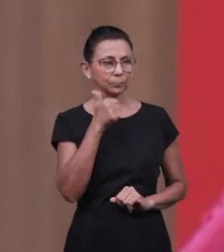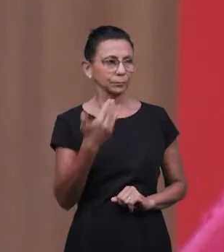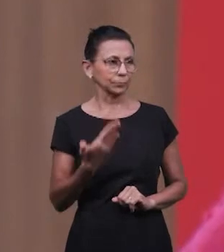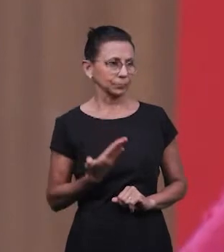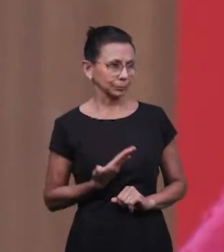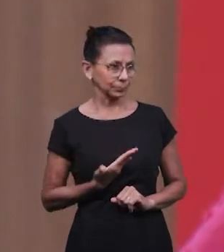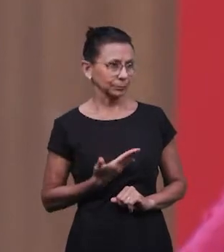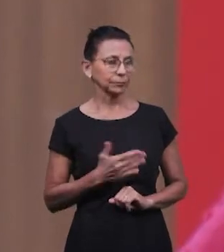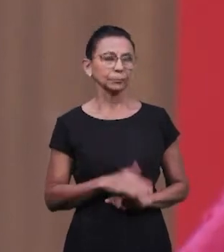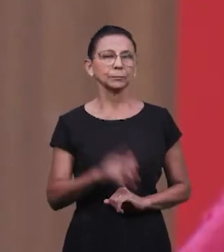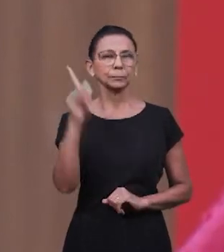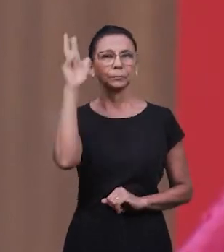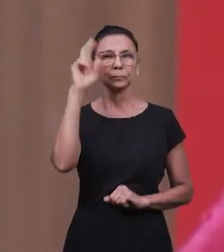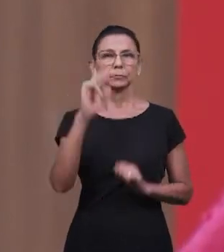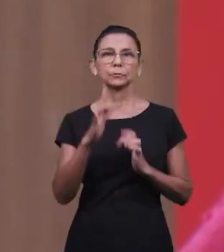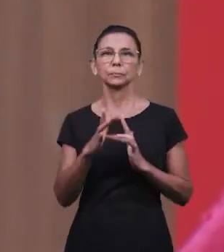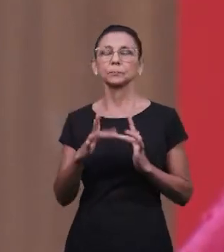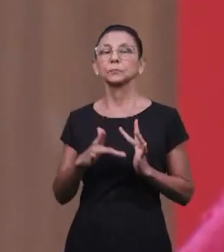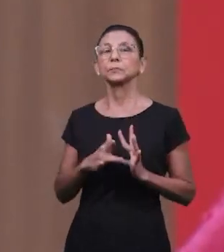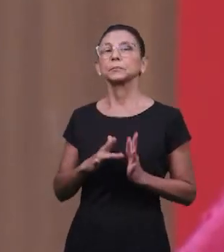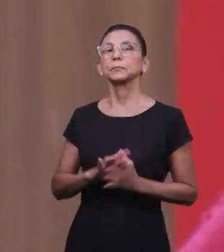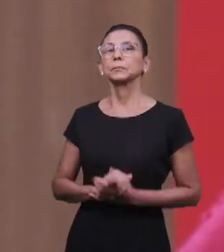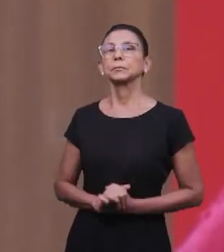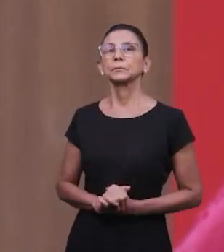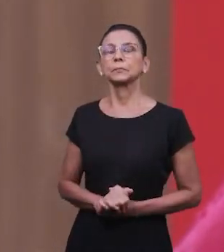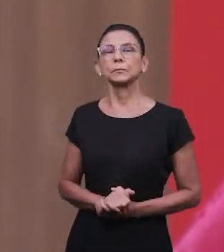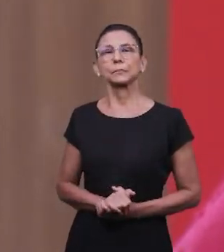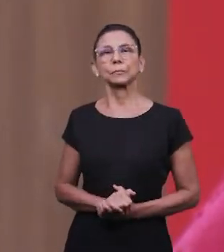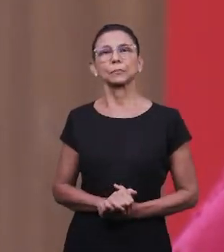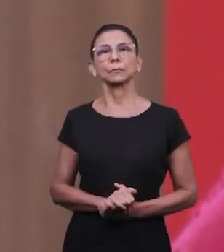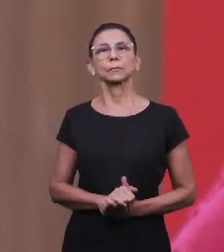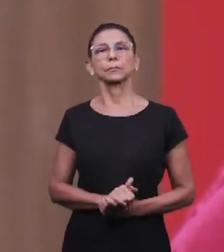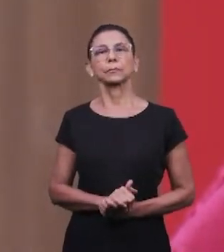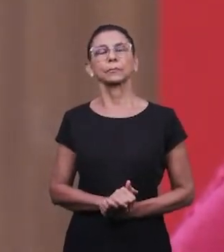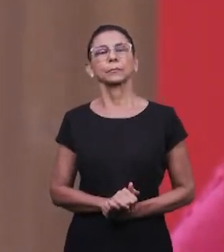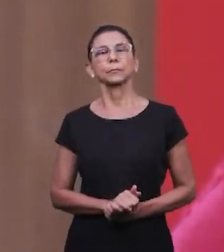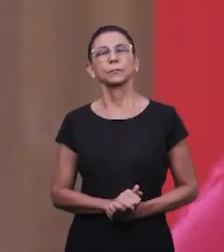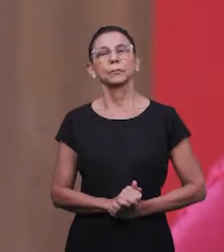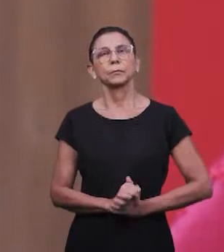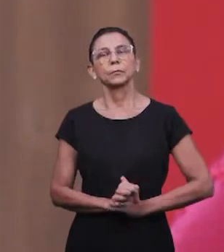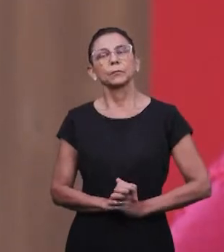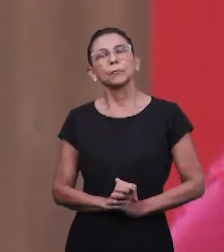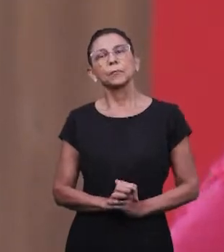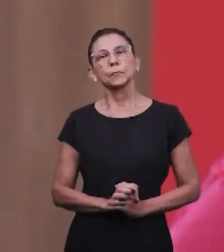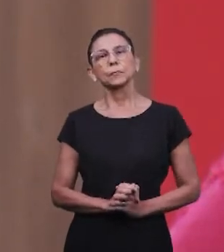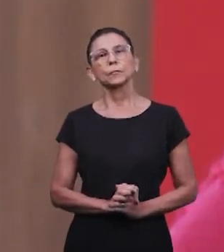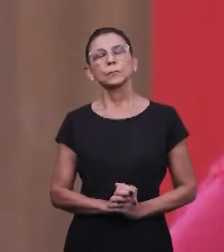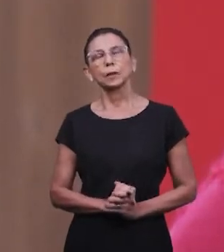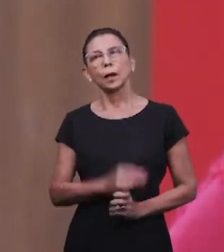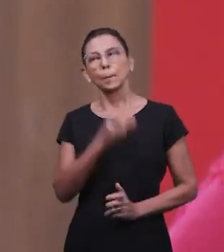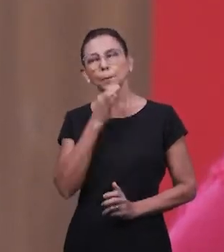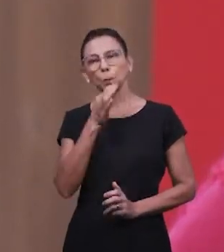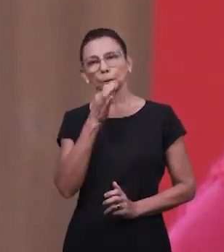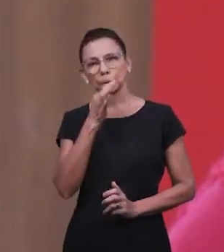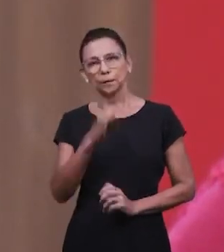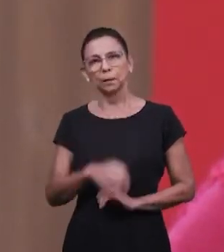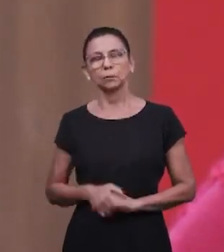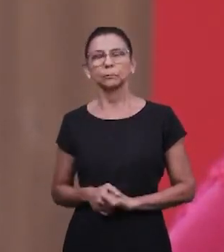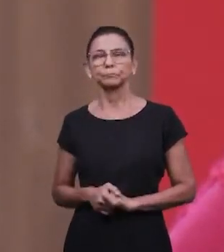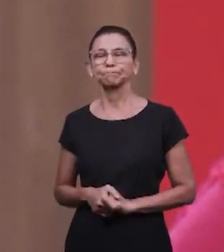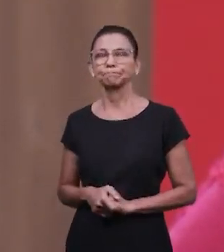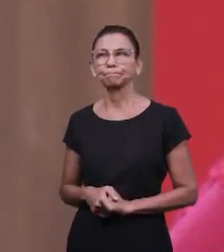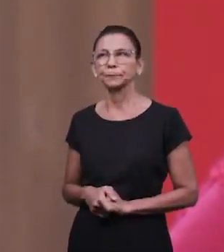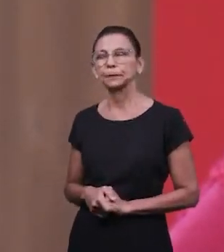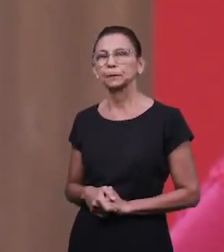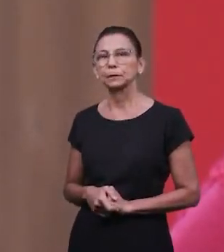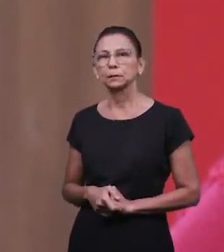a gente começa sempre da Bíblia. Ótimo. Acho que todas as vezes que o projeto